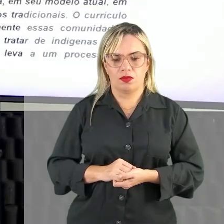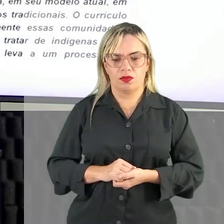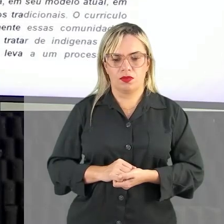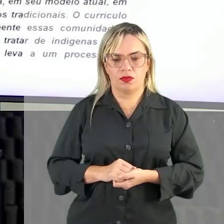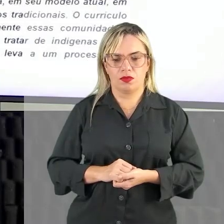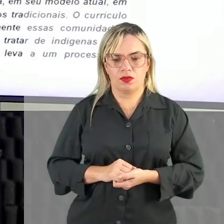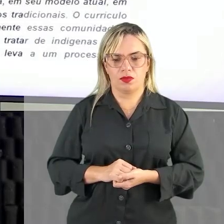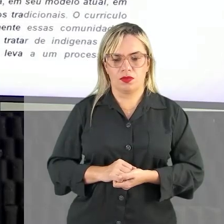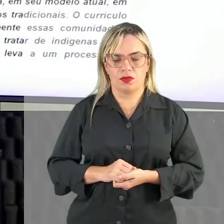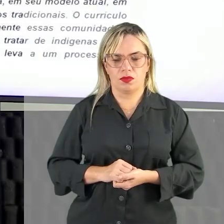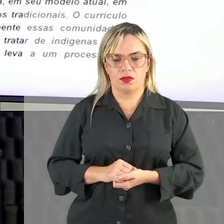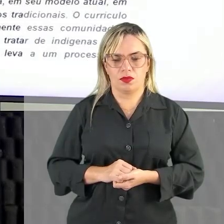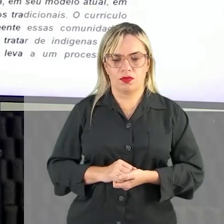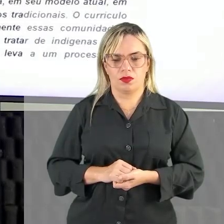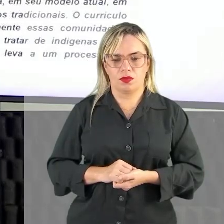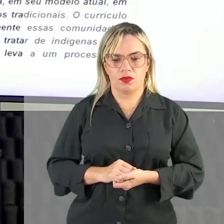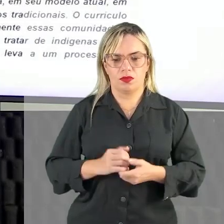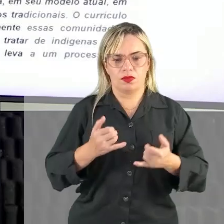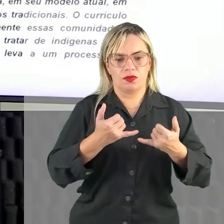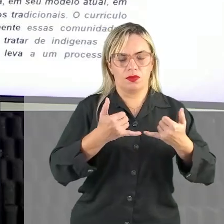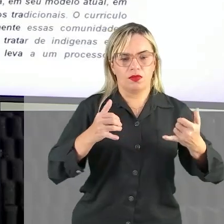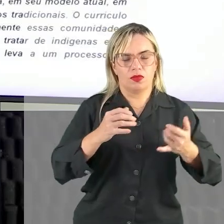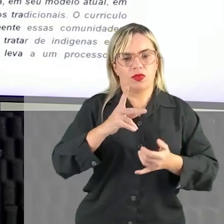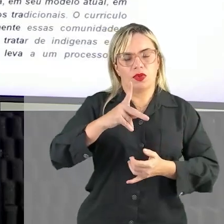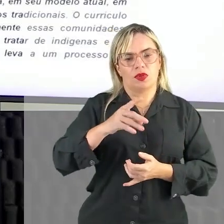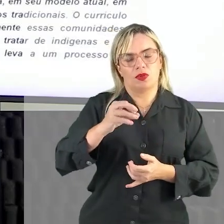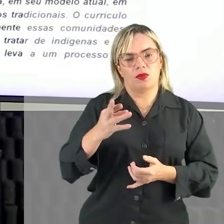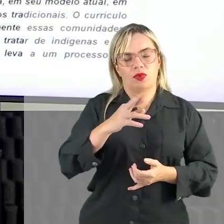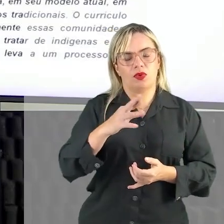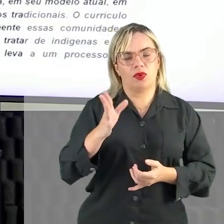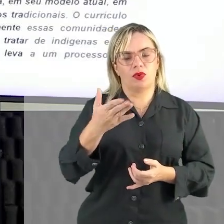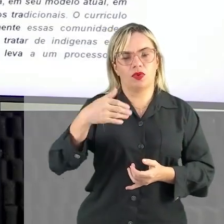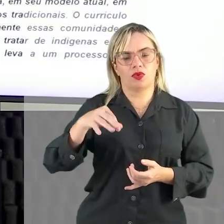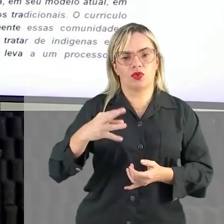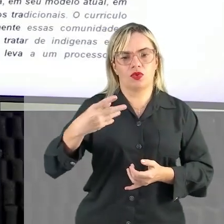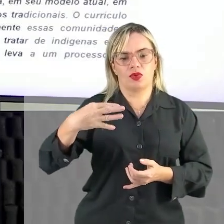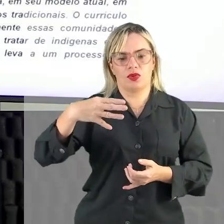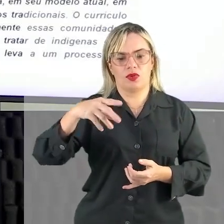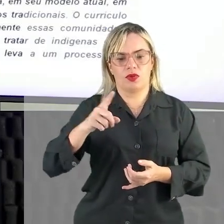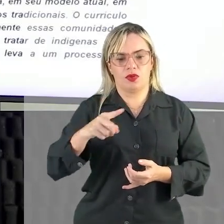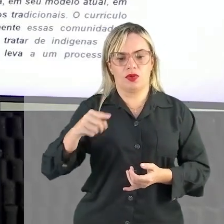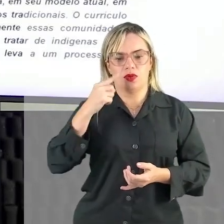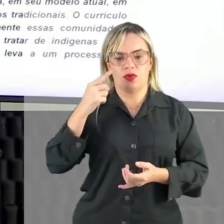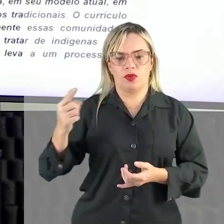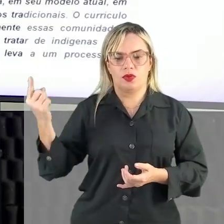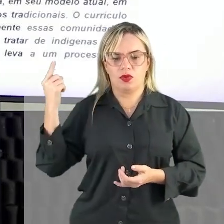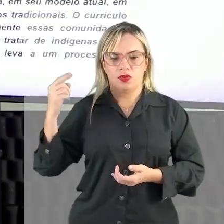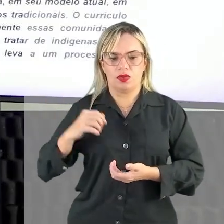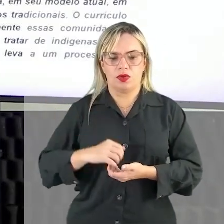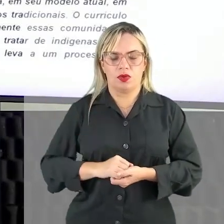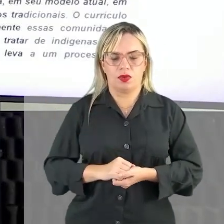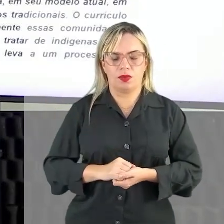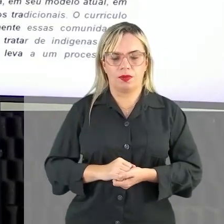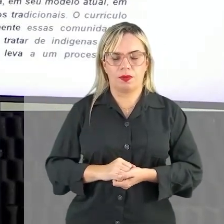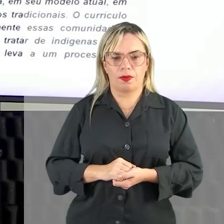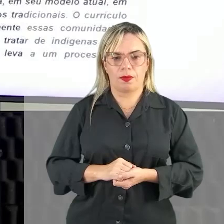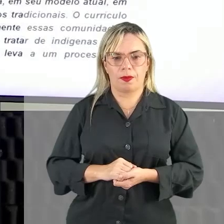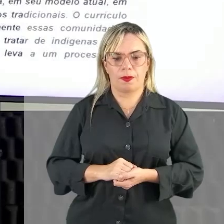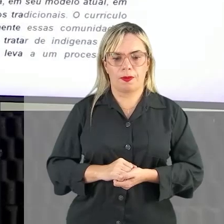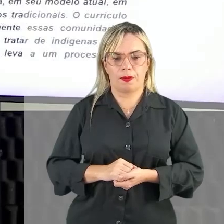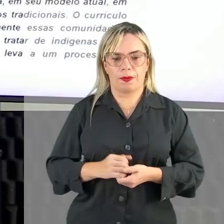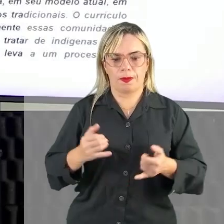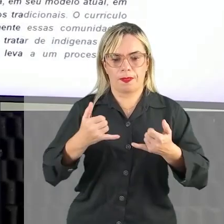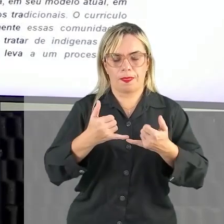aborda superficialmente essas comunidades apresentando materiais escritos que se limitam a tratar de indígenas e de quilombolas frase